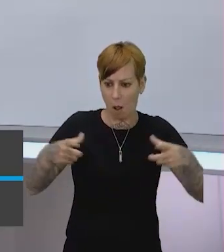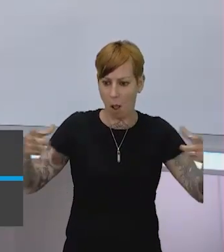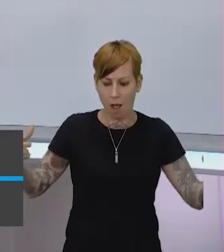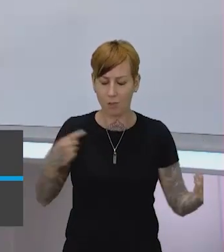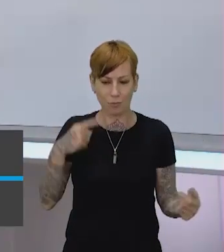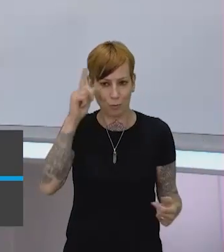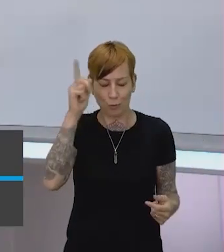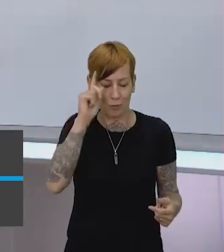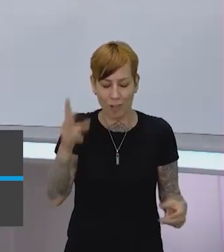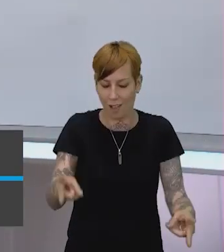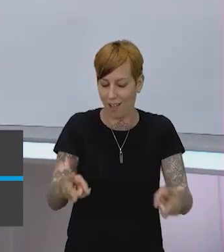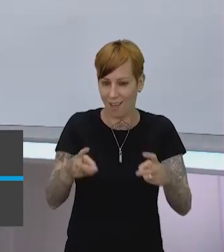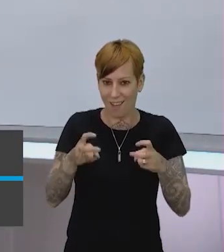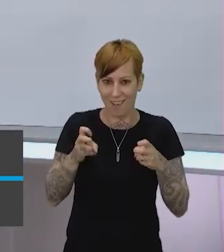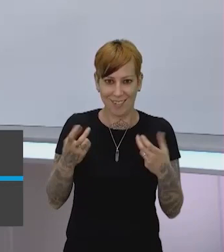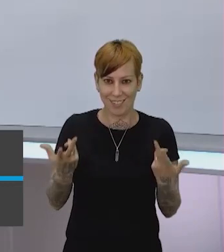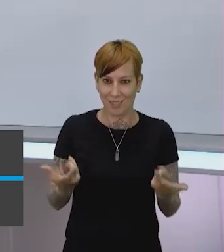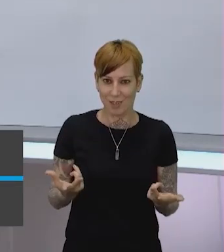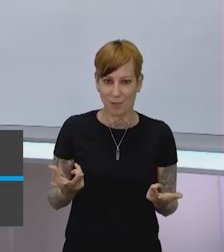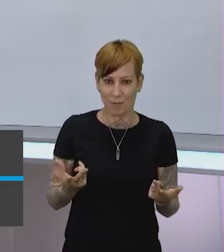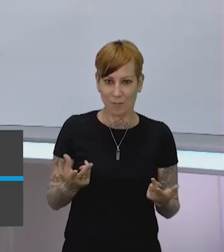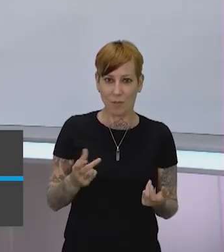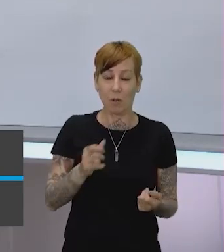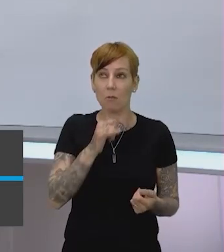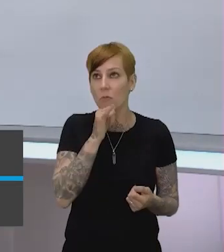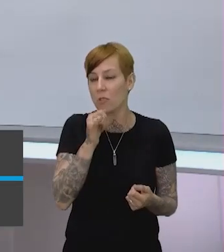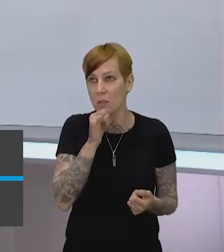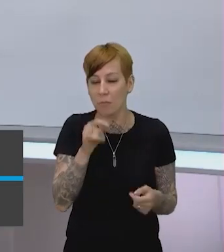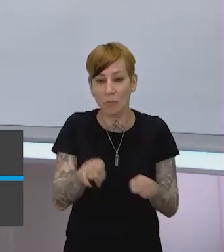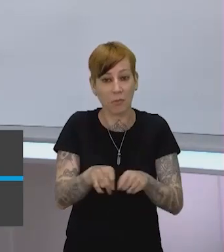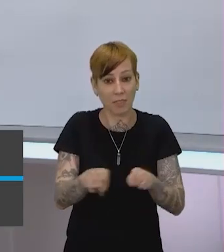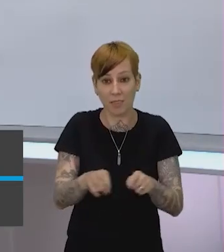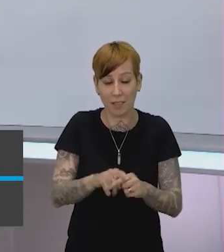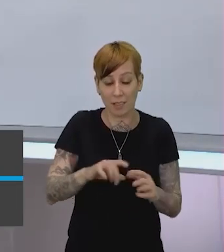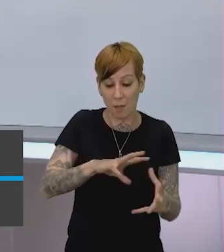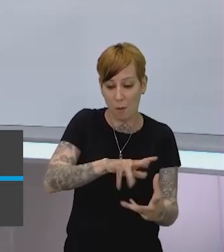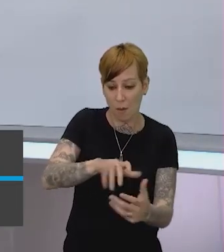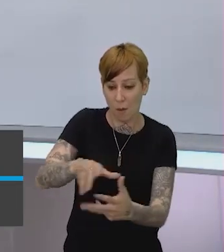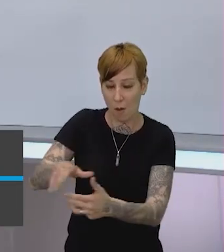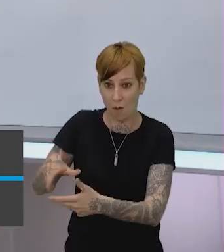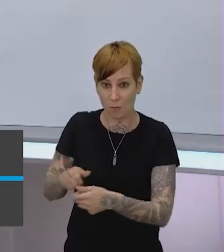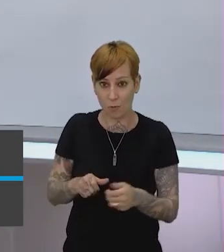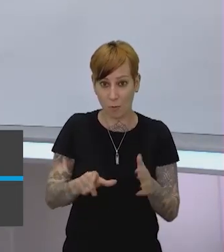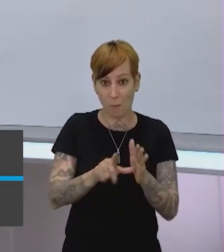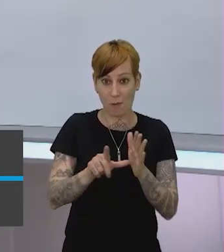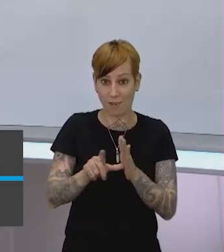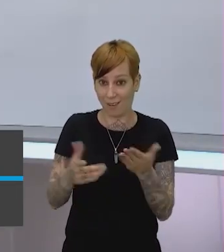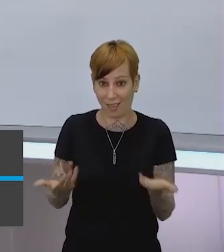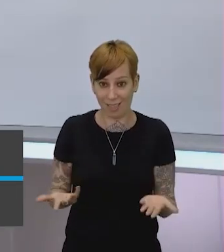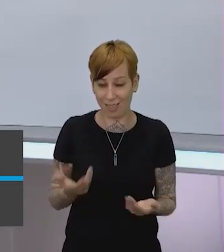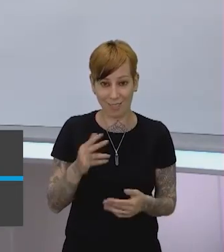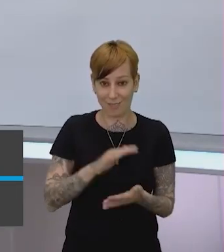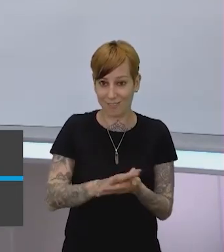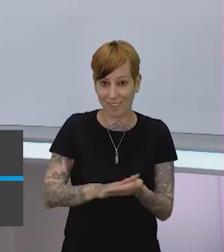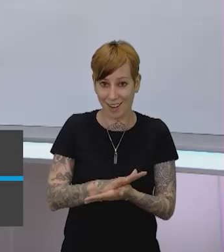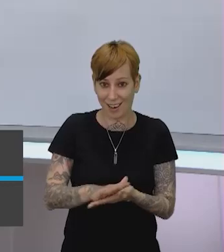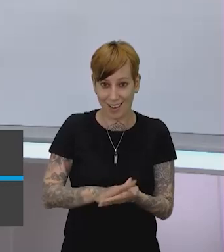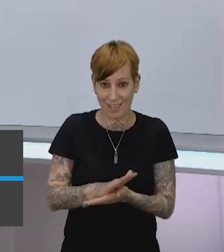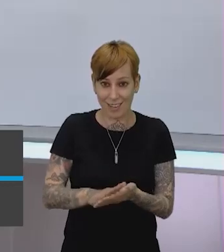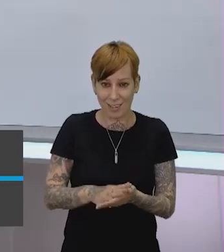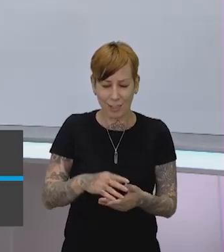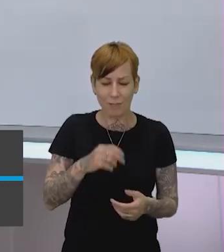estamos inseridos, e as relações de um mercado global. Então, uma das coisas que o Milton Santos ele vai estudar é a respeito